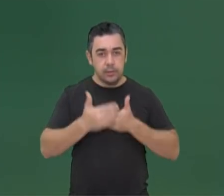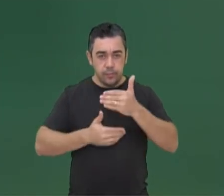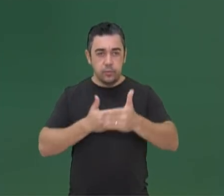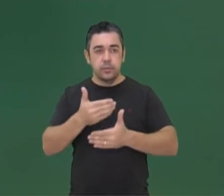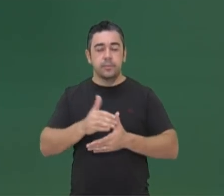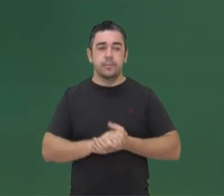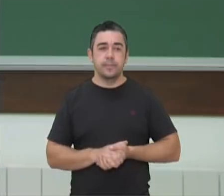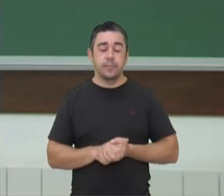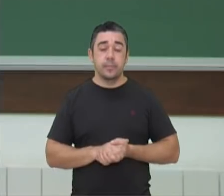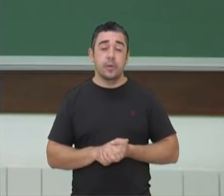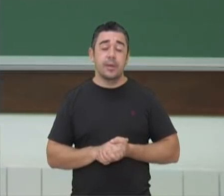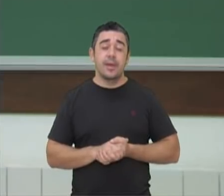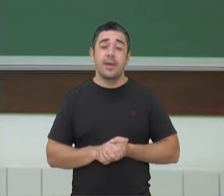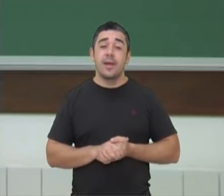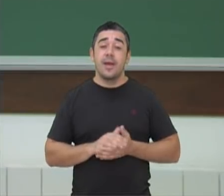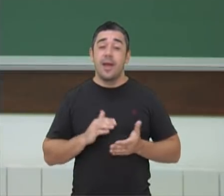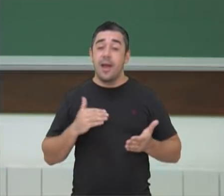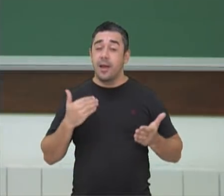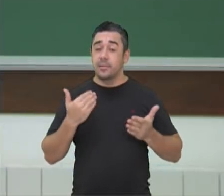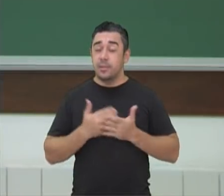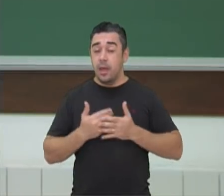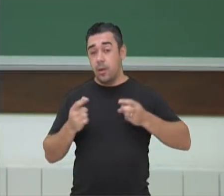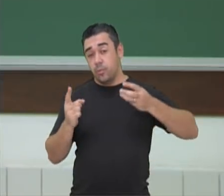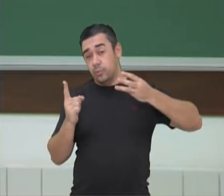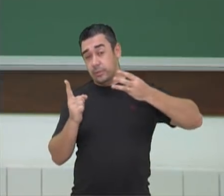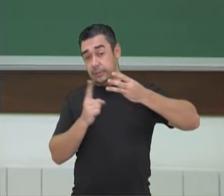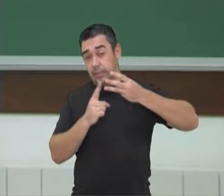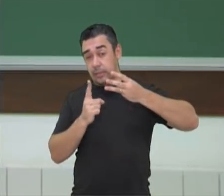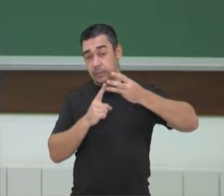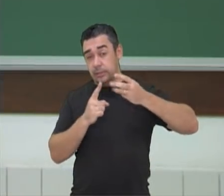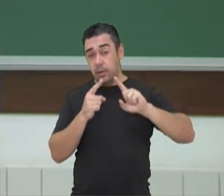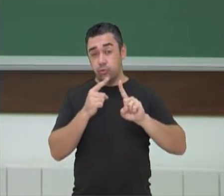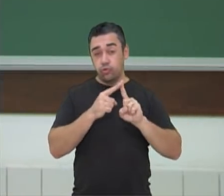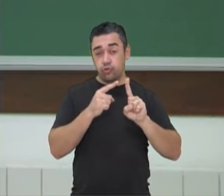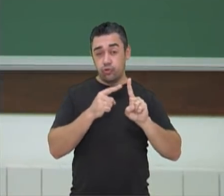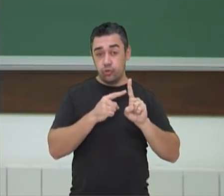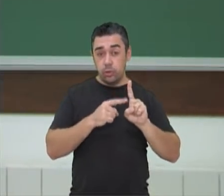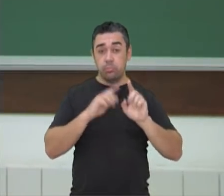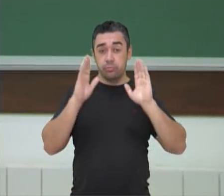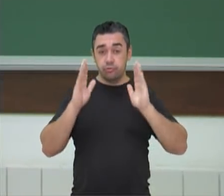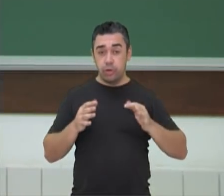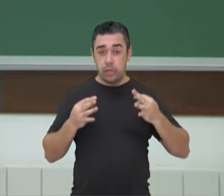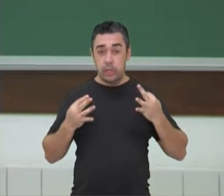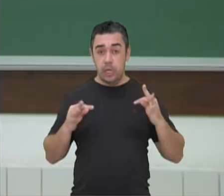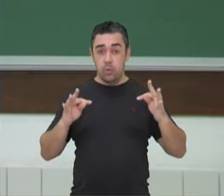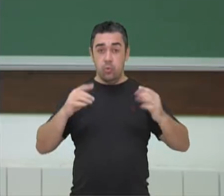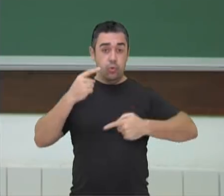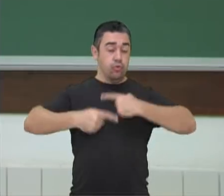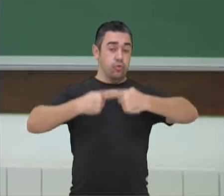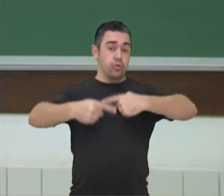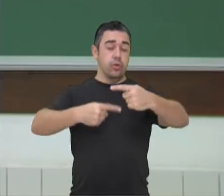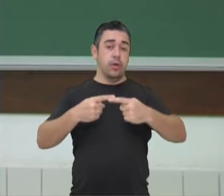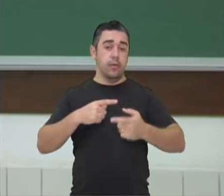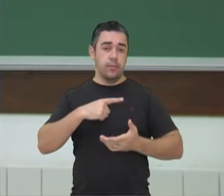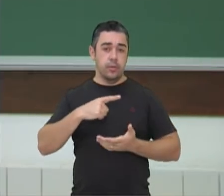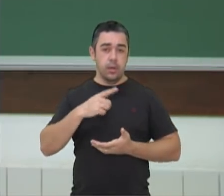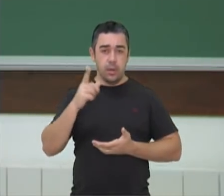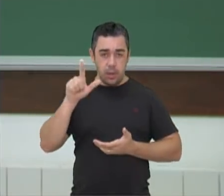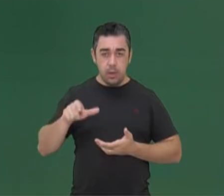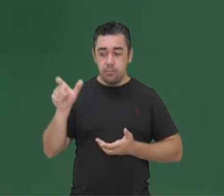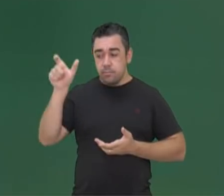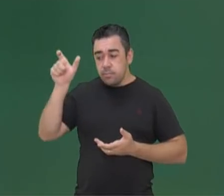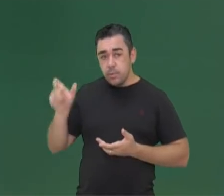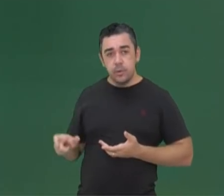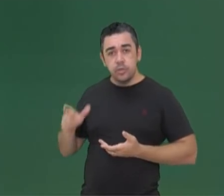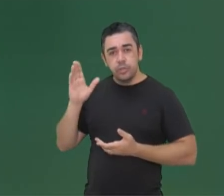microscópio. E eu chego para um terceiro modelo, para uma evolução. E chegamos num personagem, numa pessoa